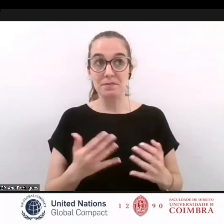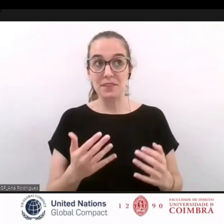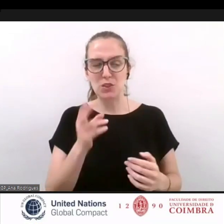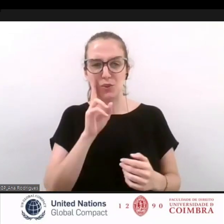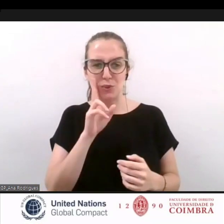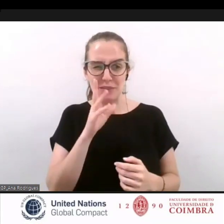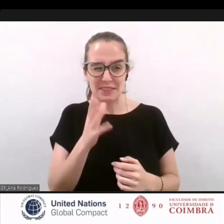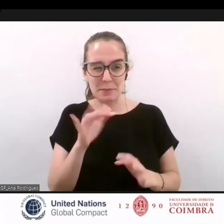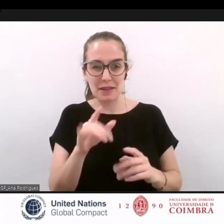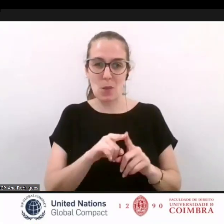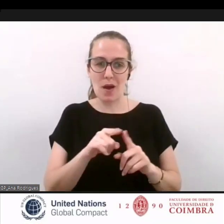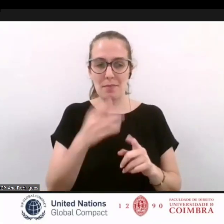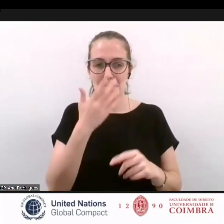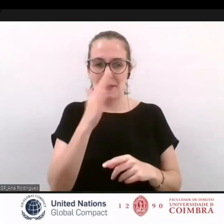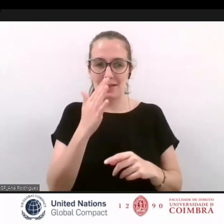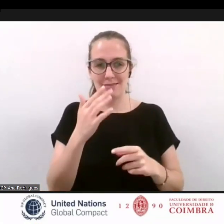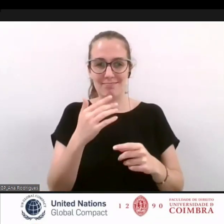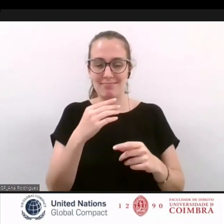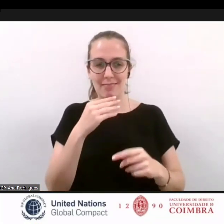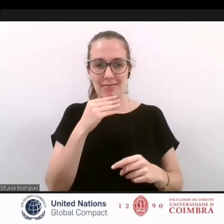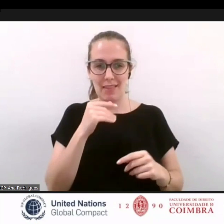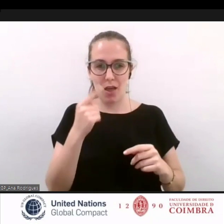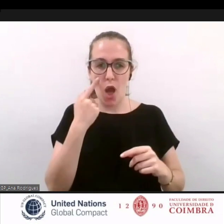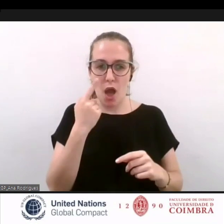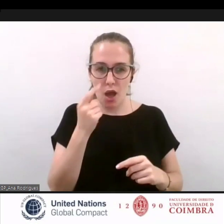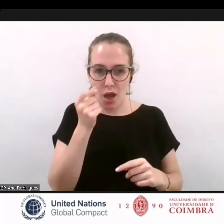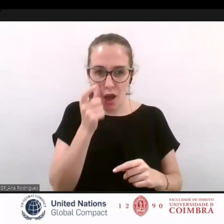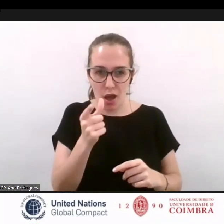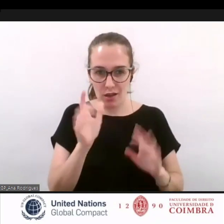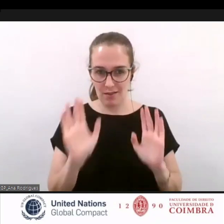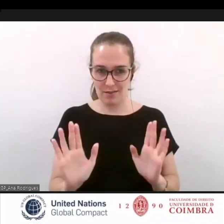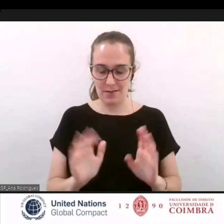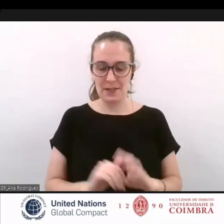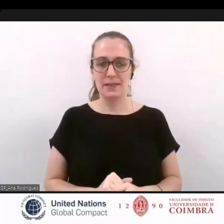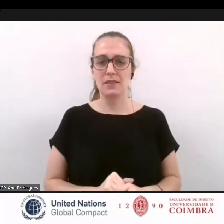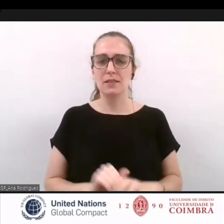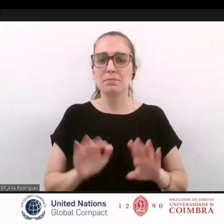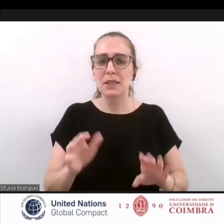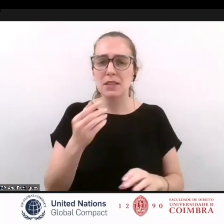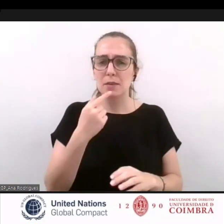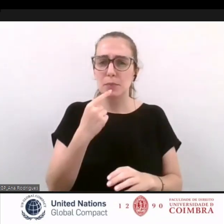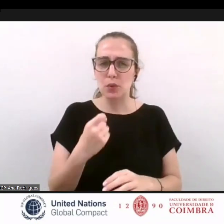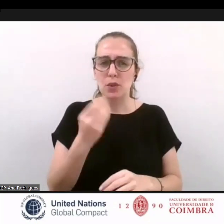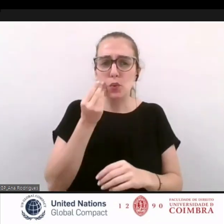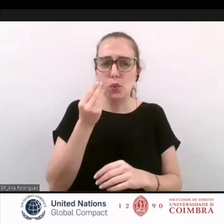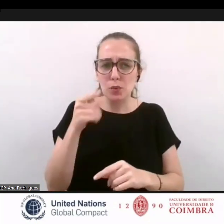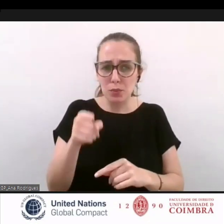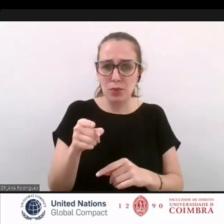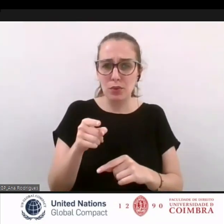uma chamada à terra. Temos aqui alguém que nos pergunta, mas como é que isto se pode